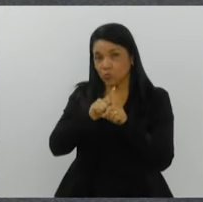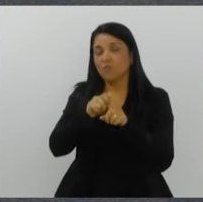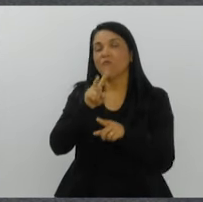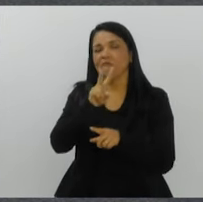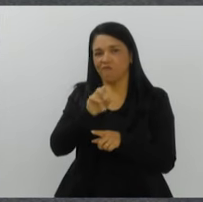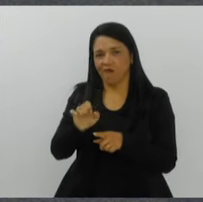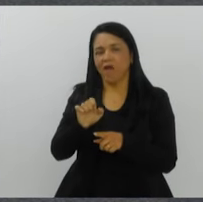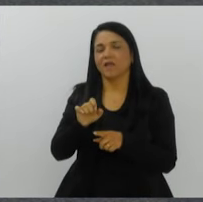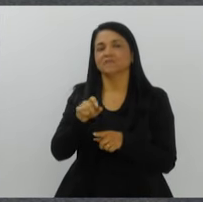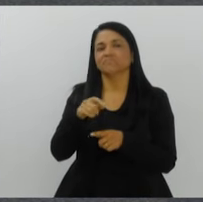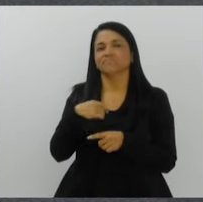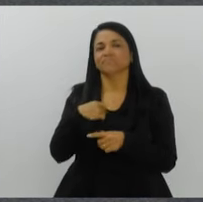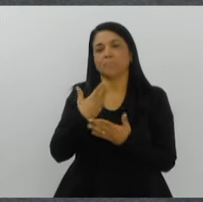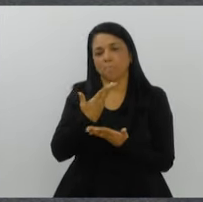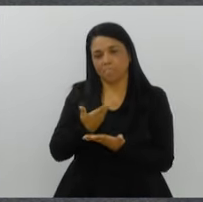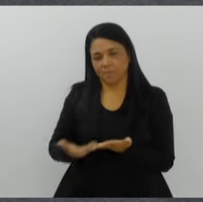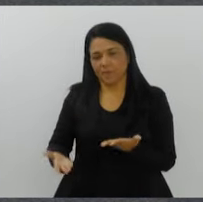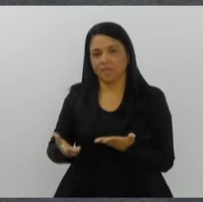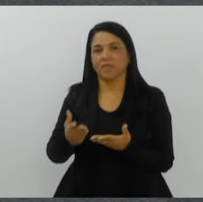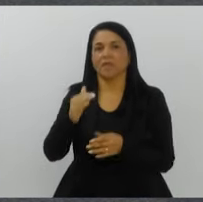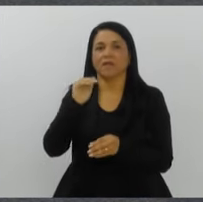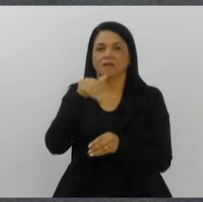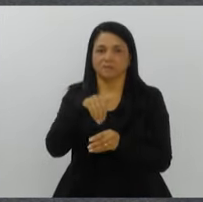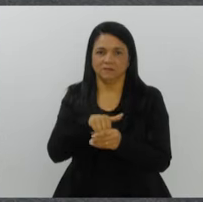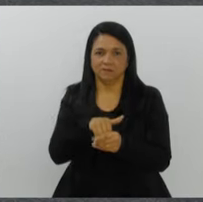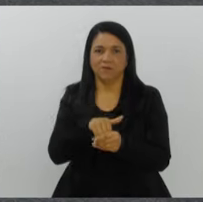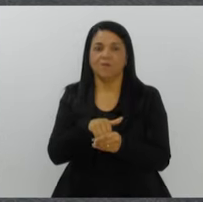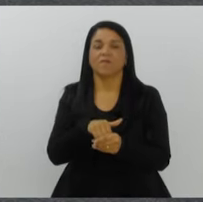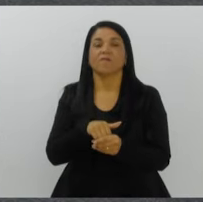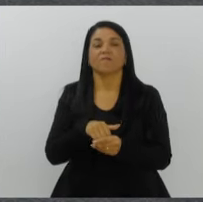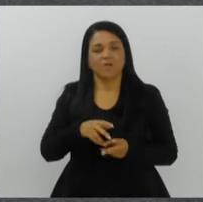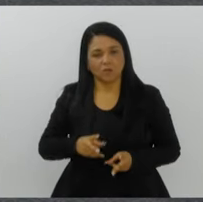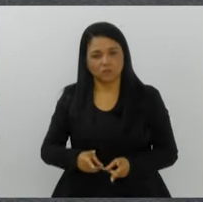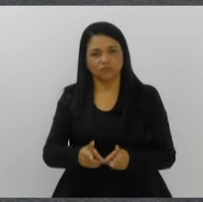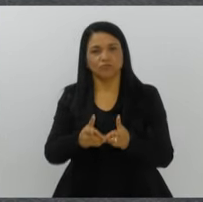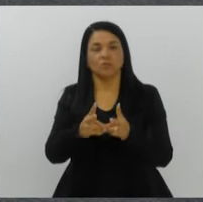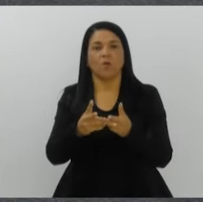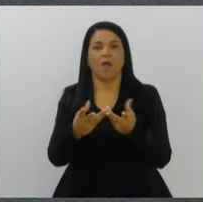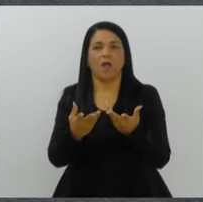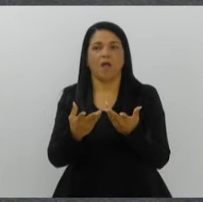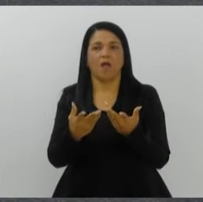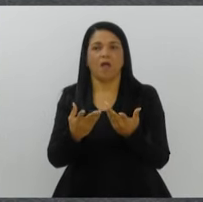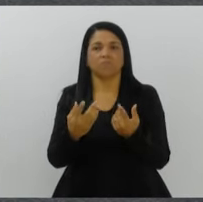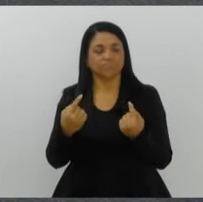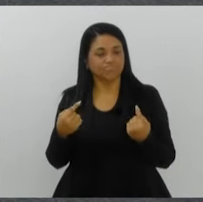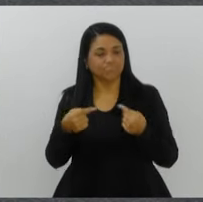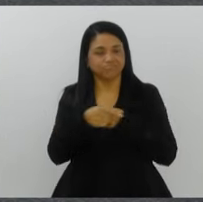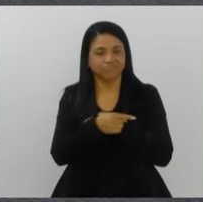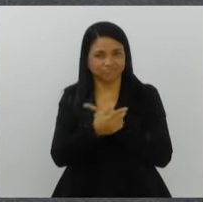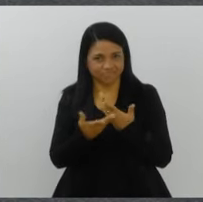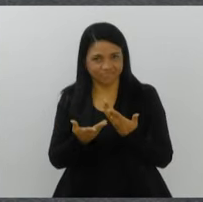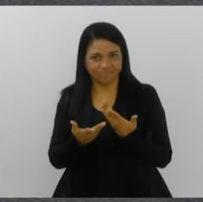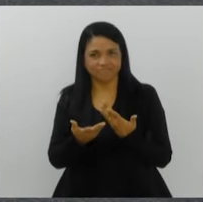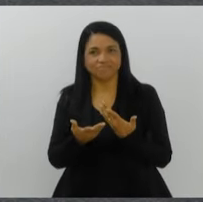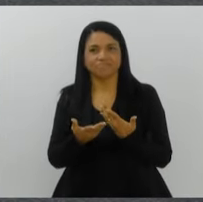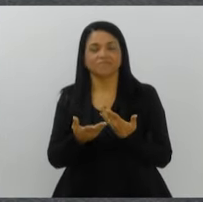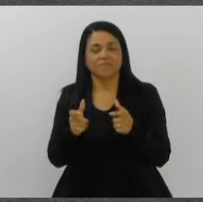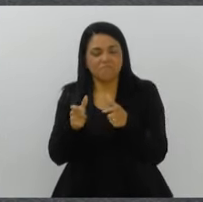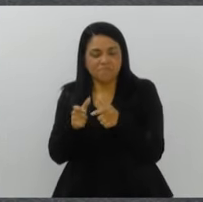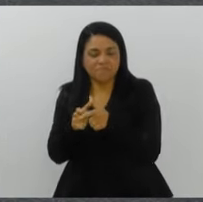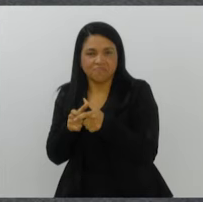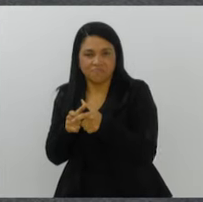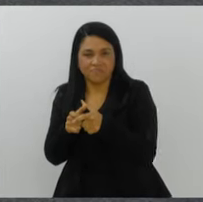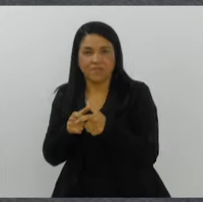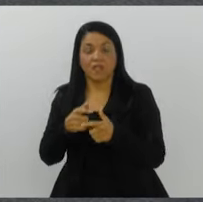de novo. Vai perder a eleição, vai ter que continuar na oposição, e uma oposição bem pequenininha. Eu